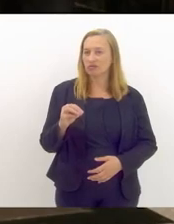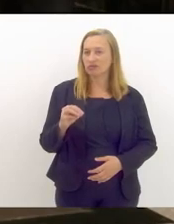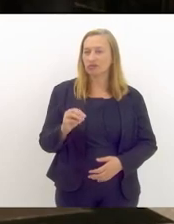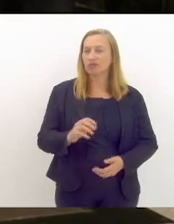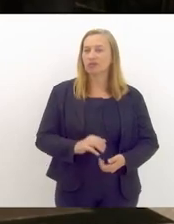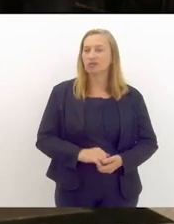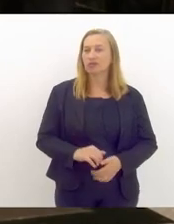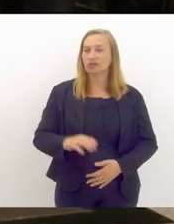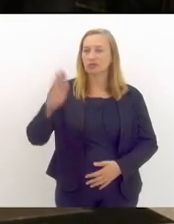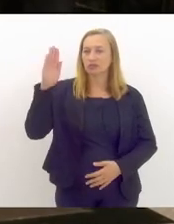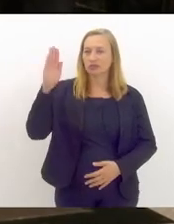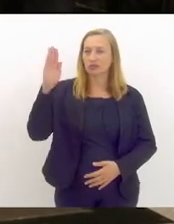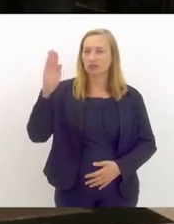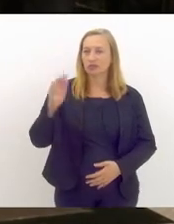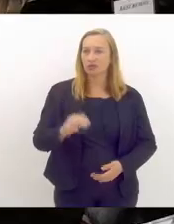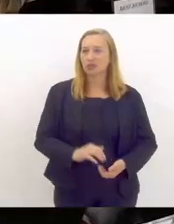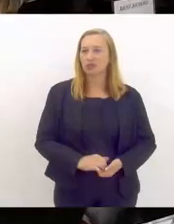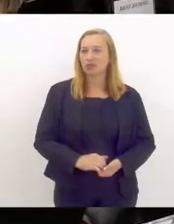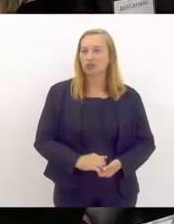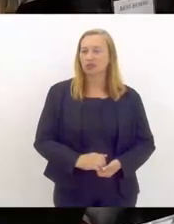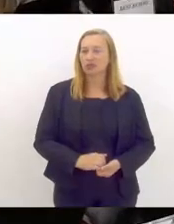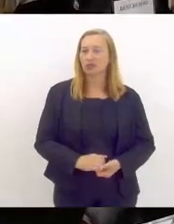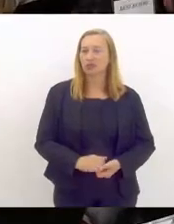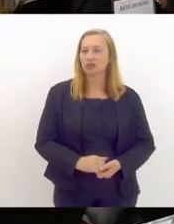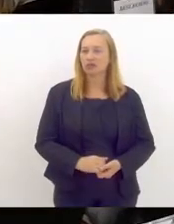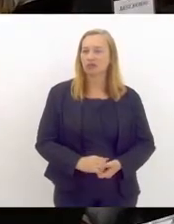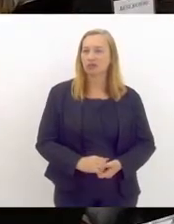Assim eu prometo.